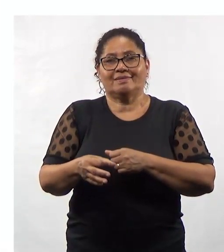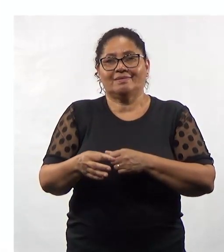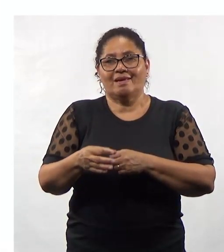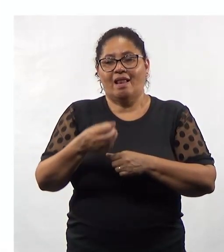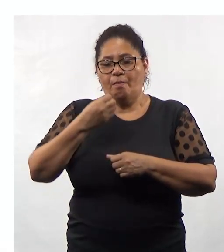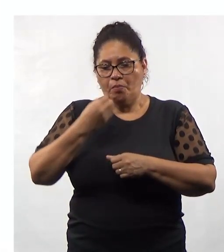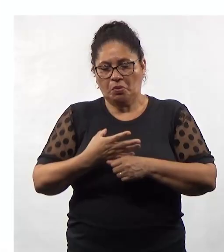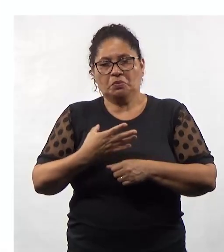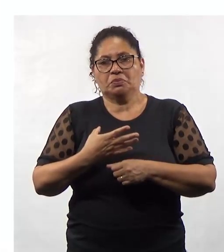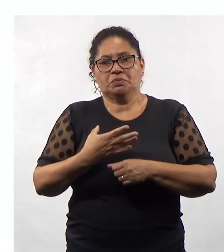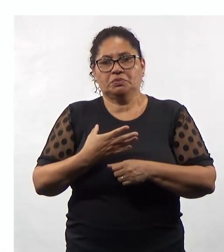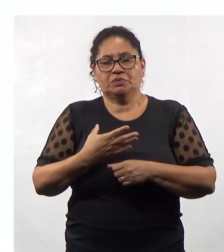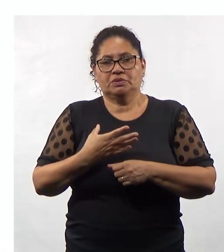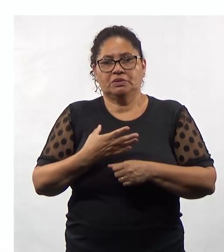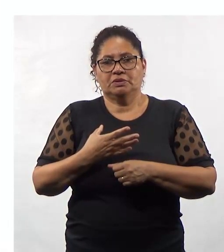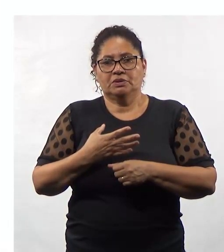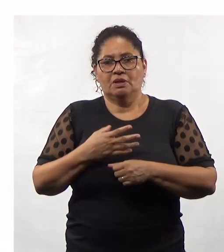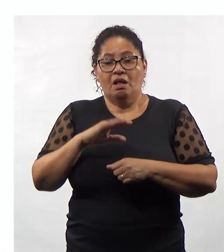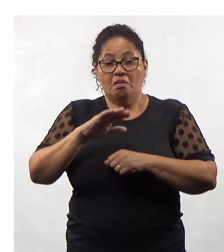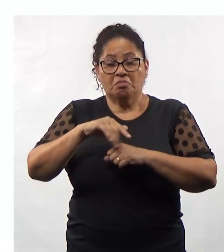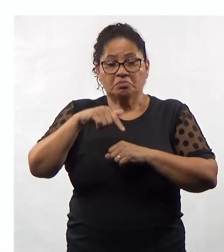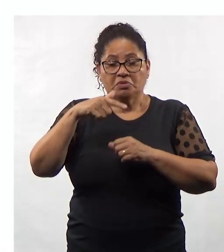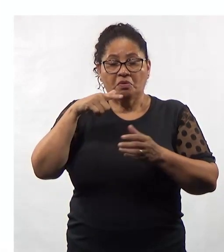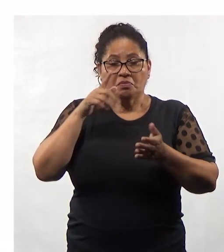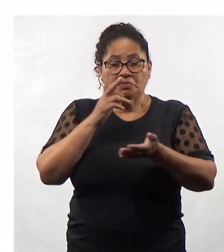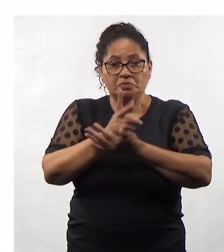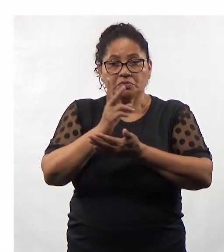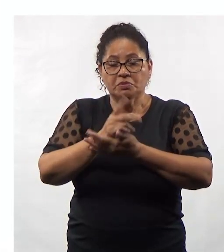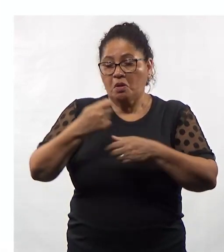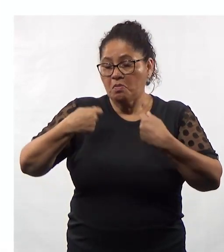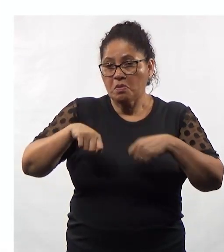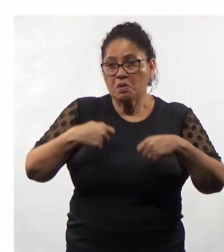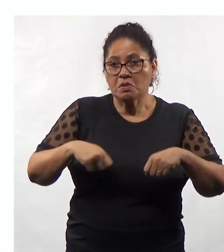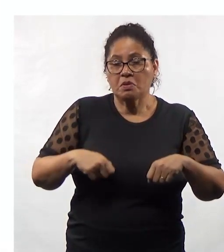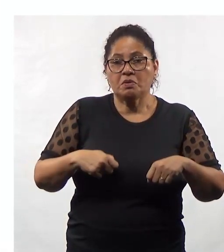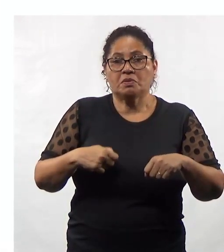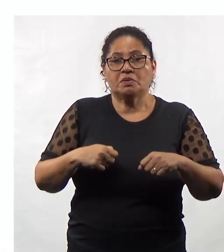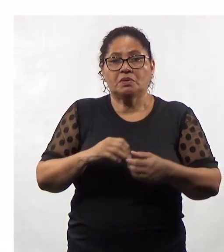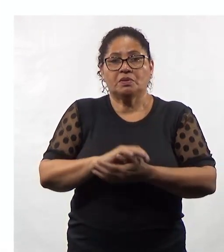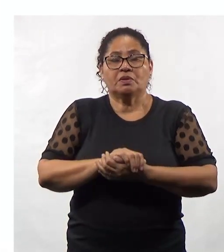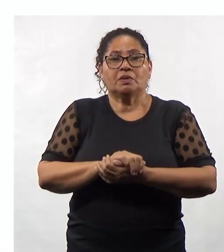alto impacto. Então, nós vamos ver lá na frente que eu preciso